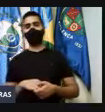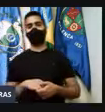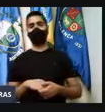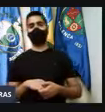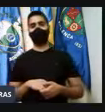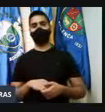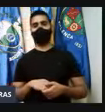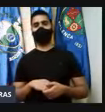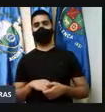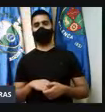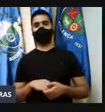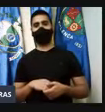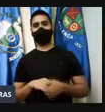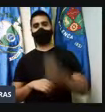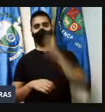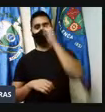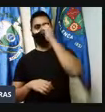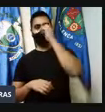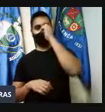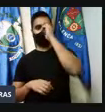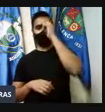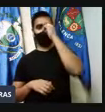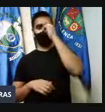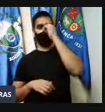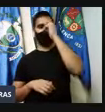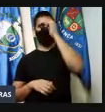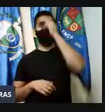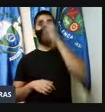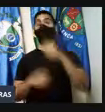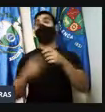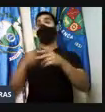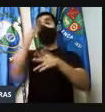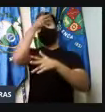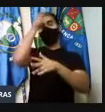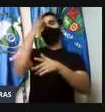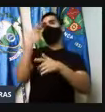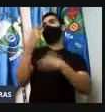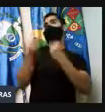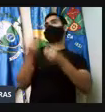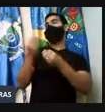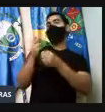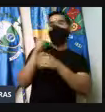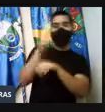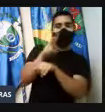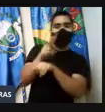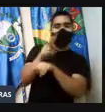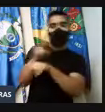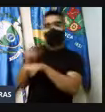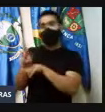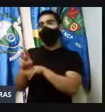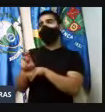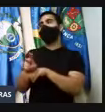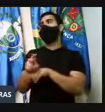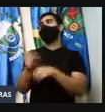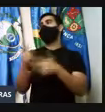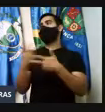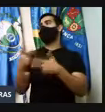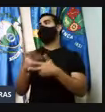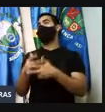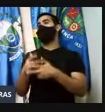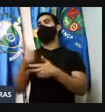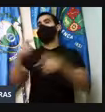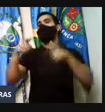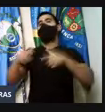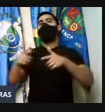que vai pegar isso aí, porque é muito dinheiro e a prefeitura não tem como acompanhar isso para a recomposição desses